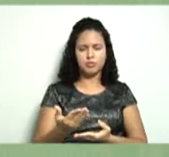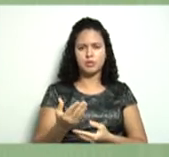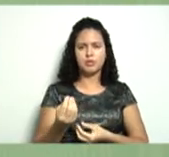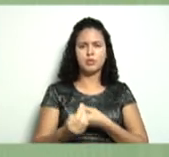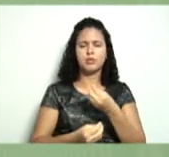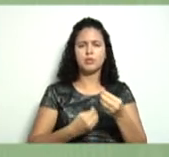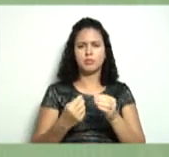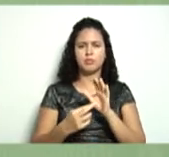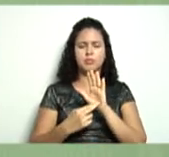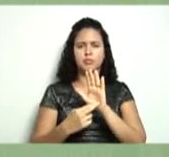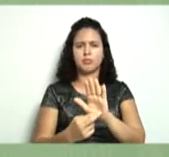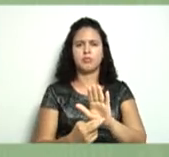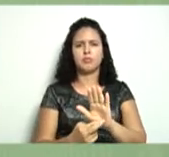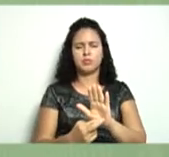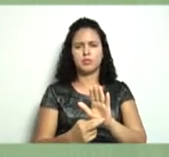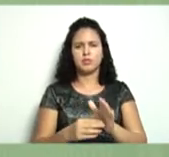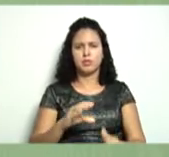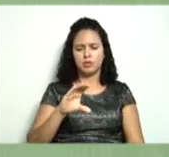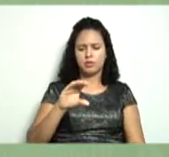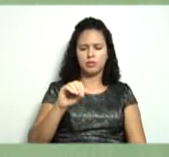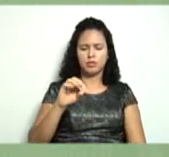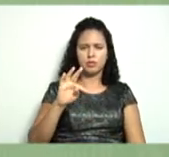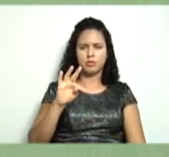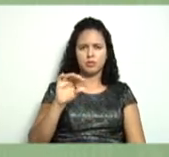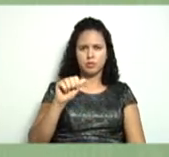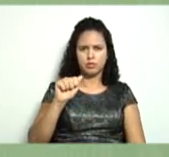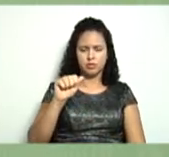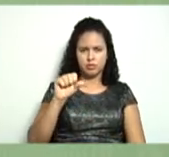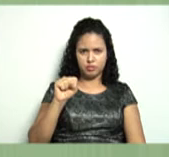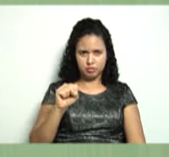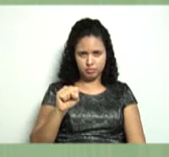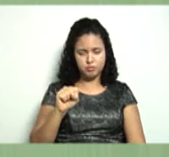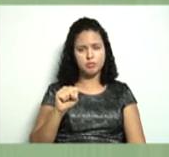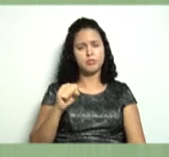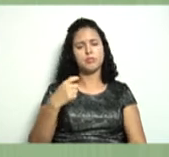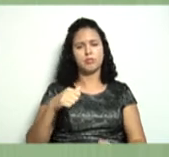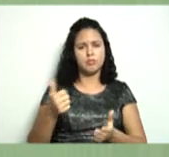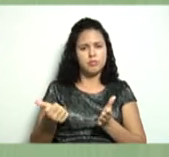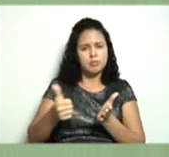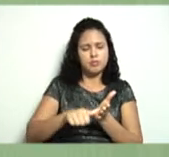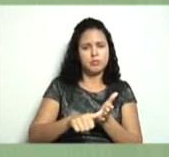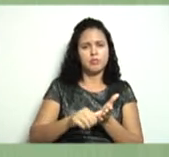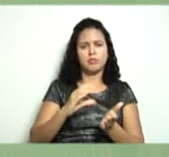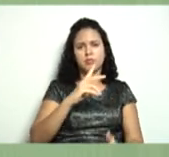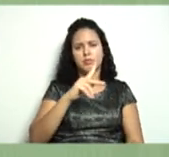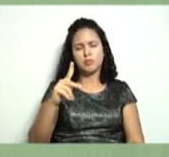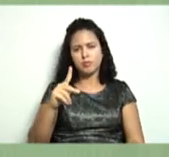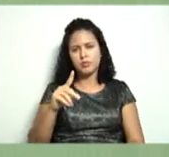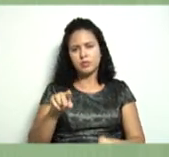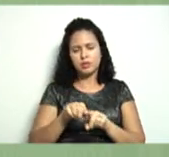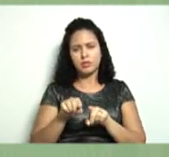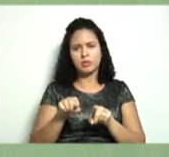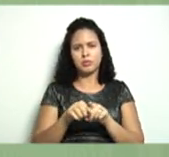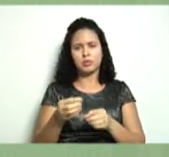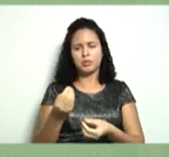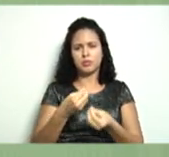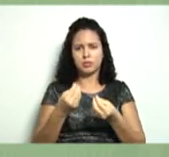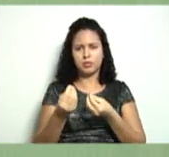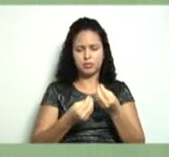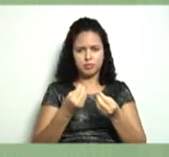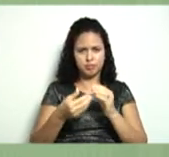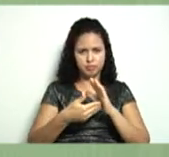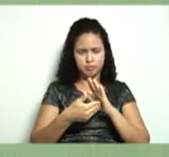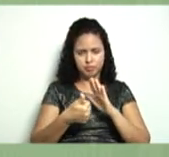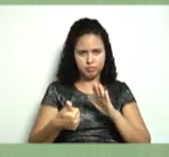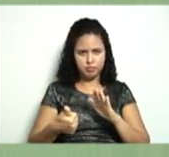vou apresentar essas cotas partes para fazer parte dessa cooperativa? Bem como as condições de retirada,